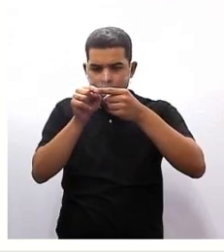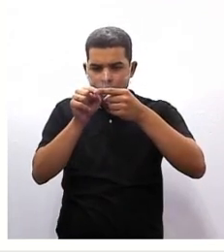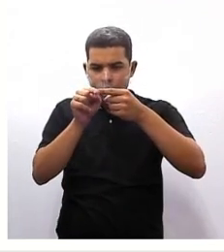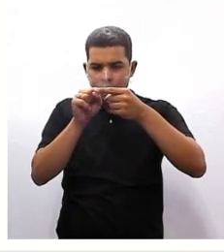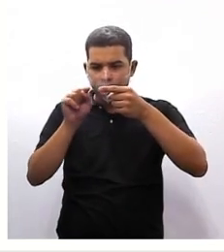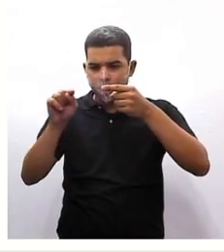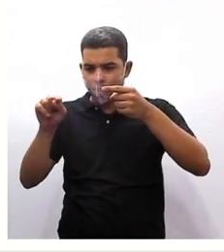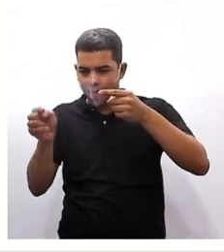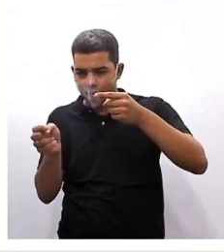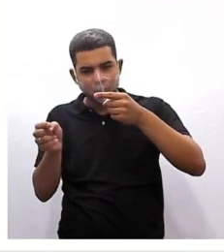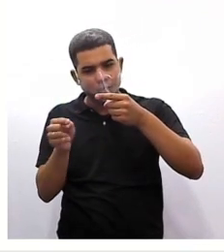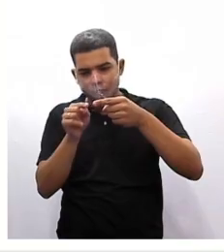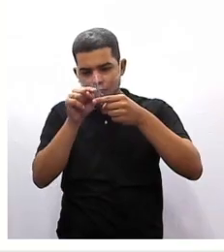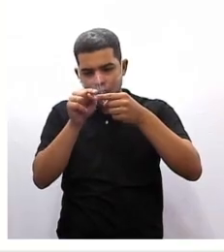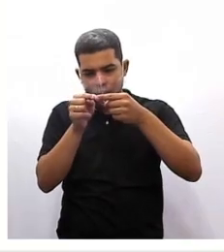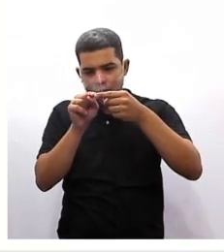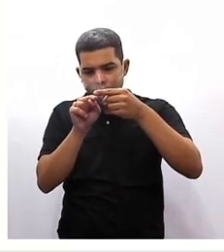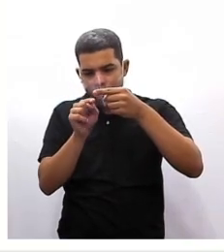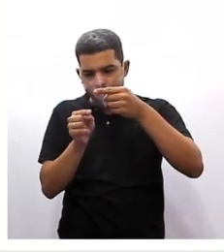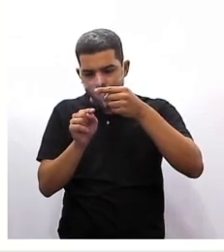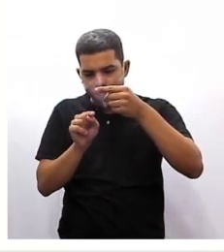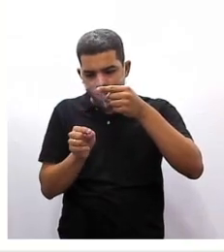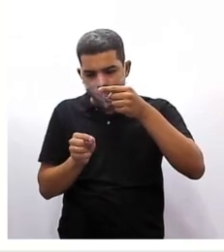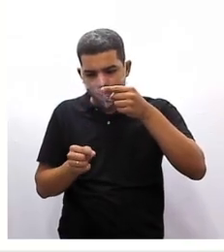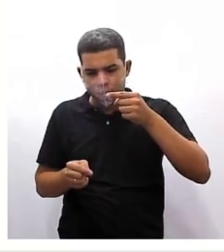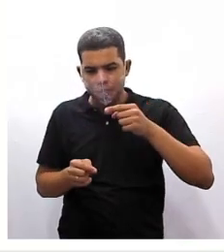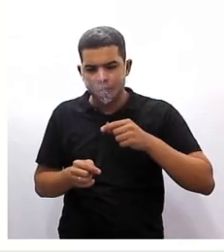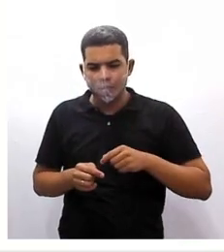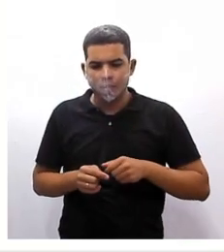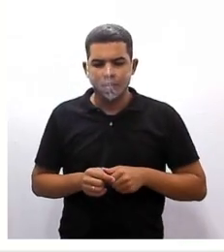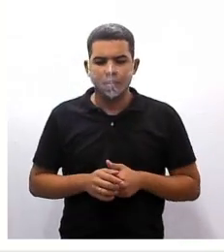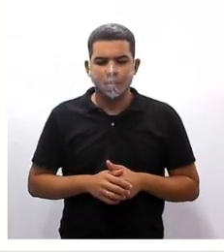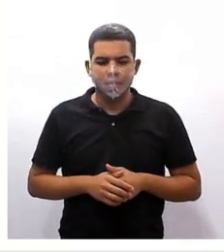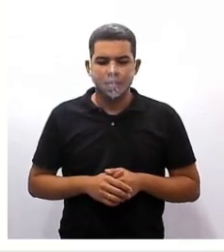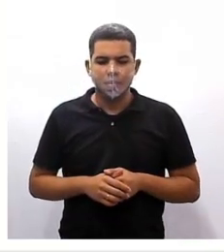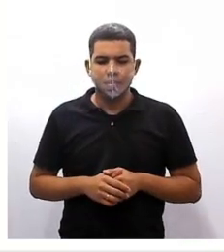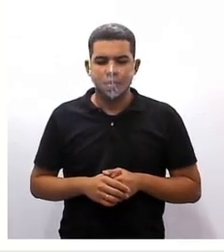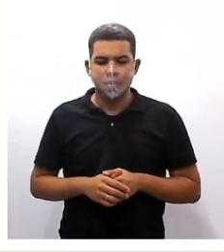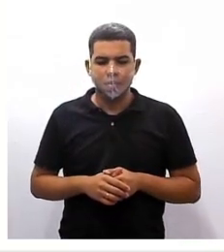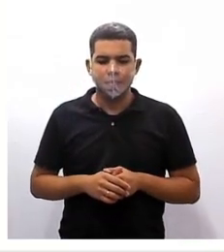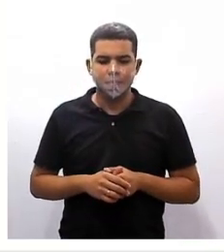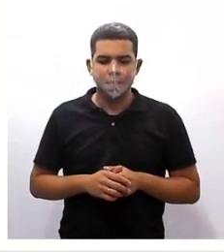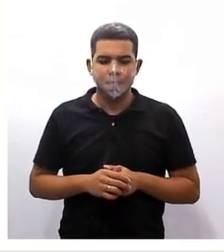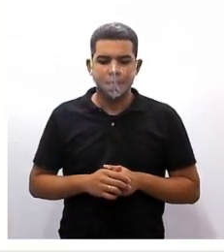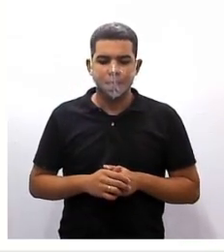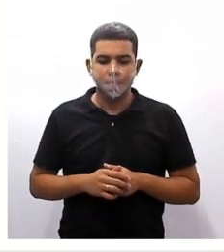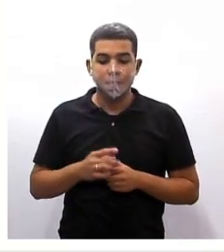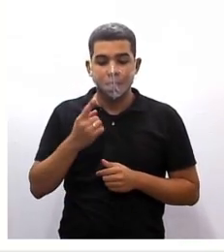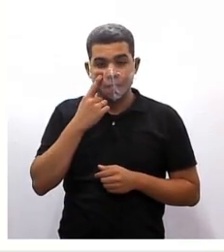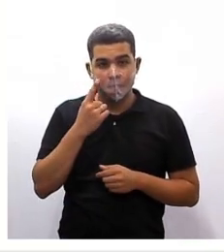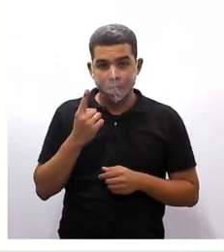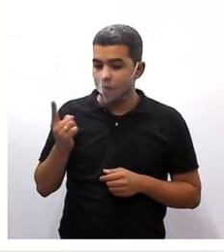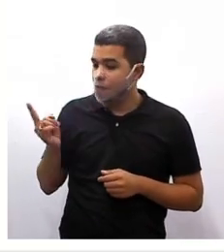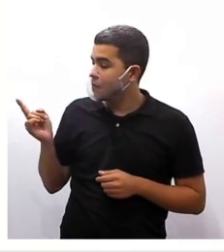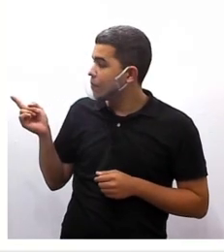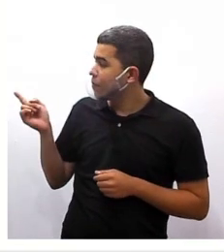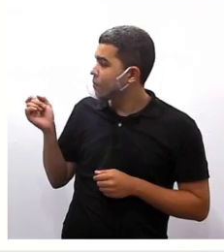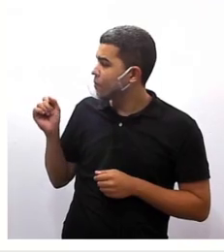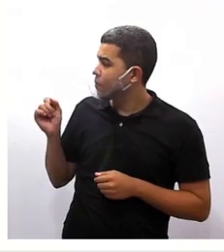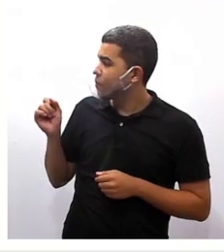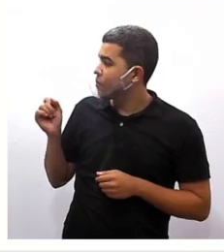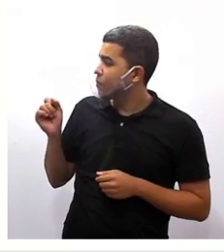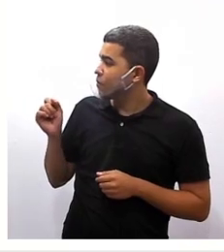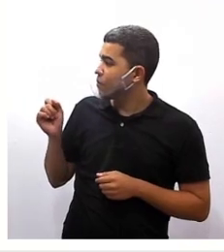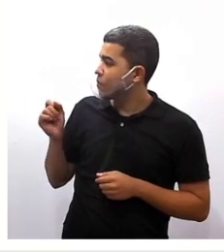colocar 5,48 e vai colocar 1,43. Então, ó, olha o sinal para dizer que